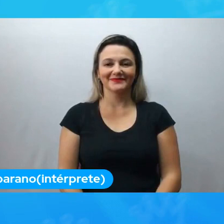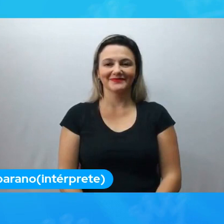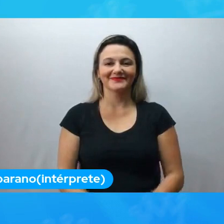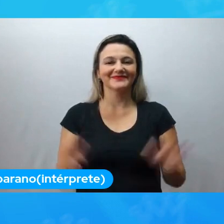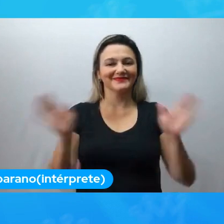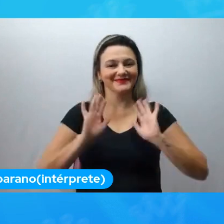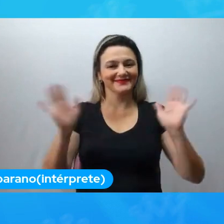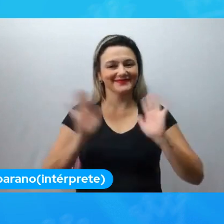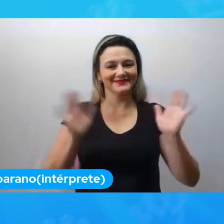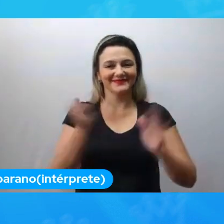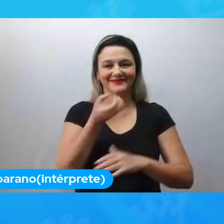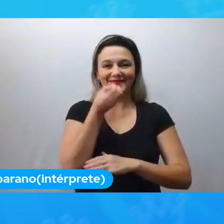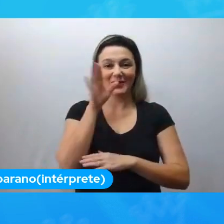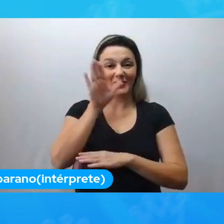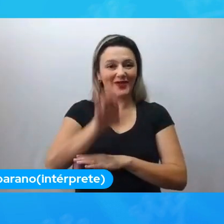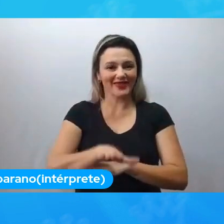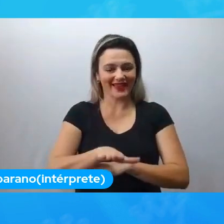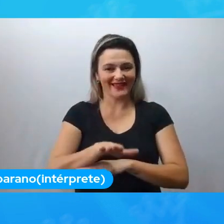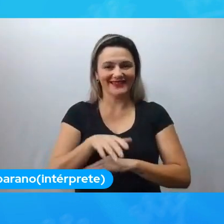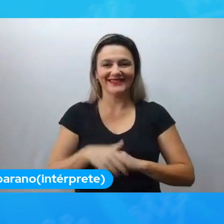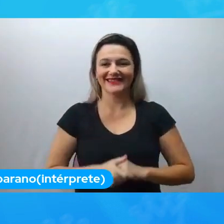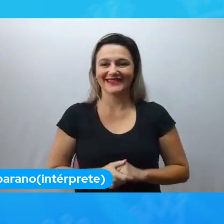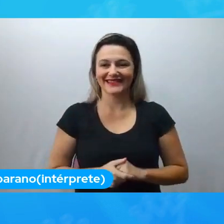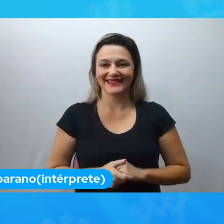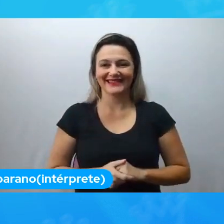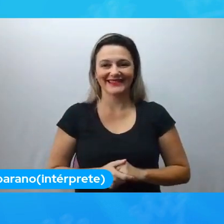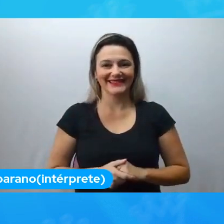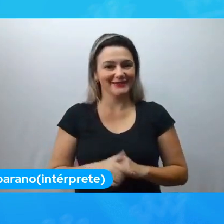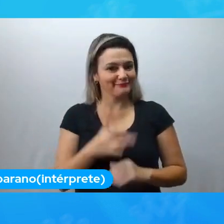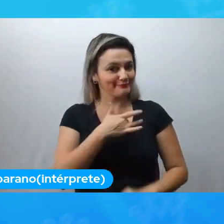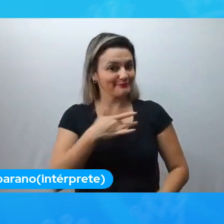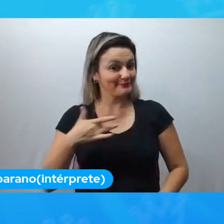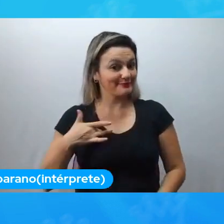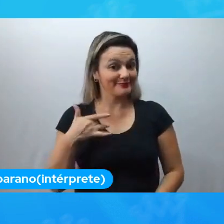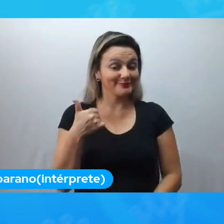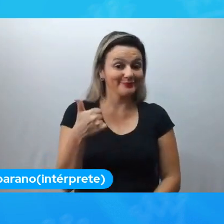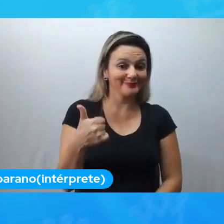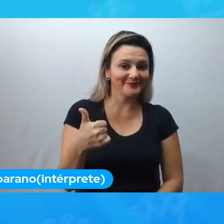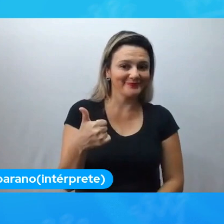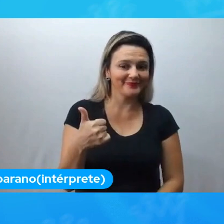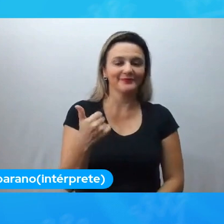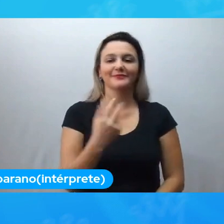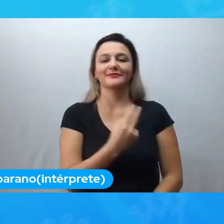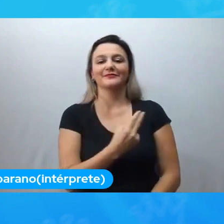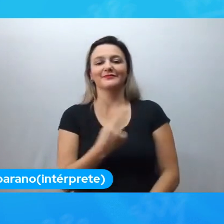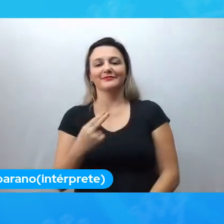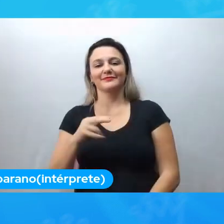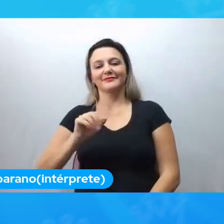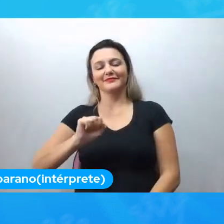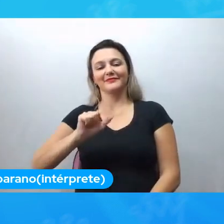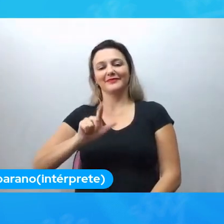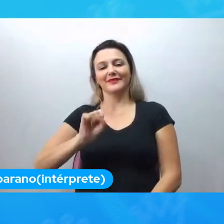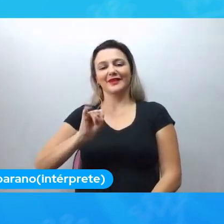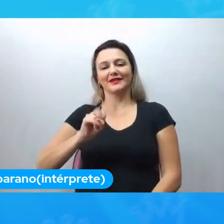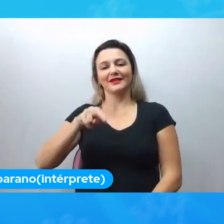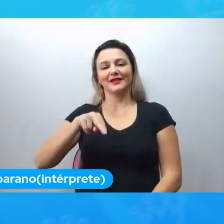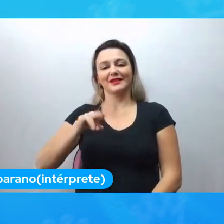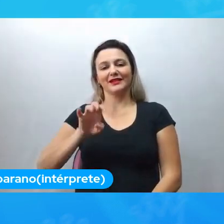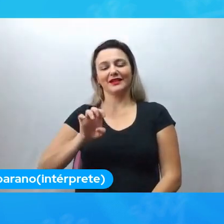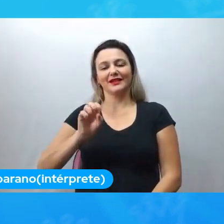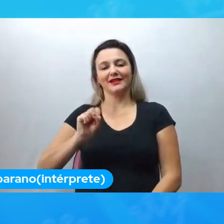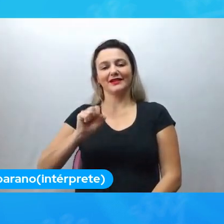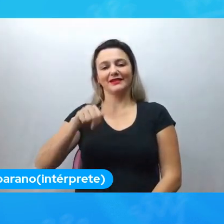Olá pessoal, boa tarde. Tudo bom com vocês? Meu nome é Aline Santana. Estou aqui